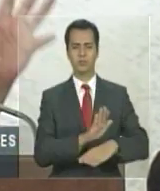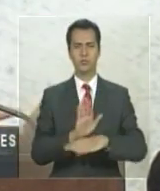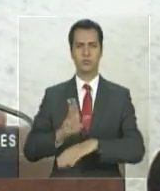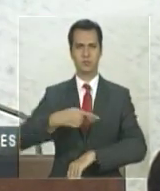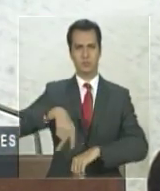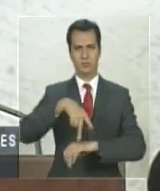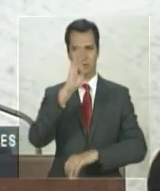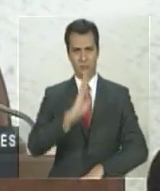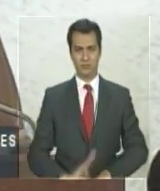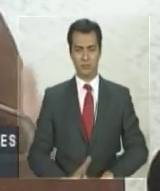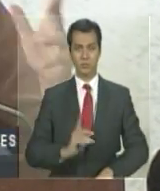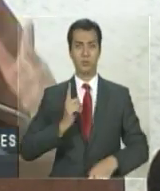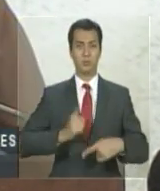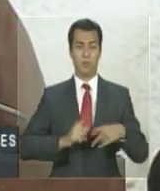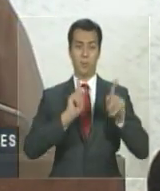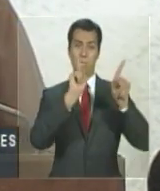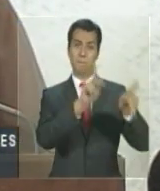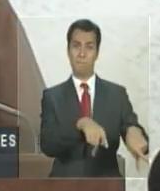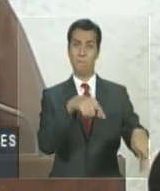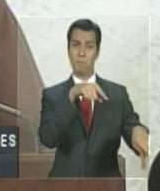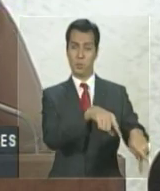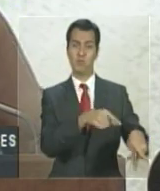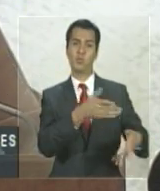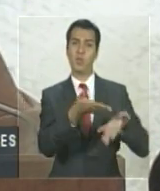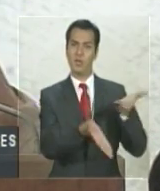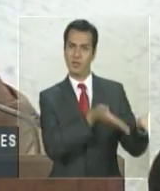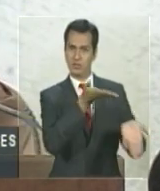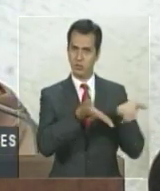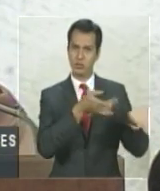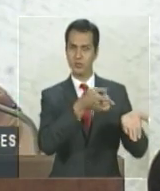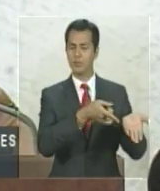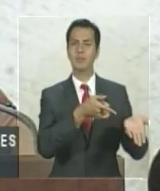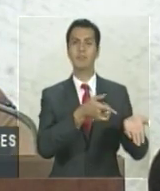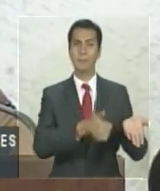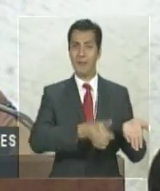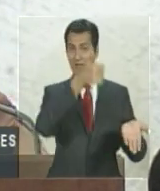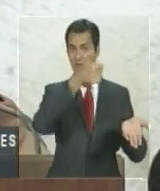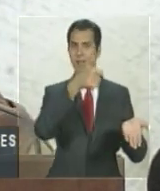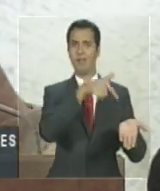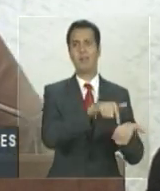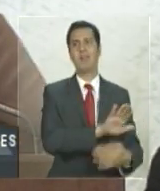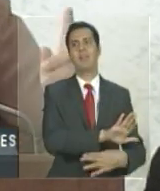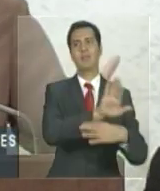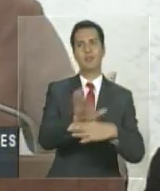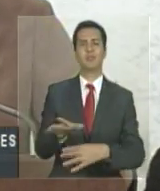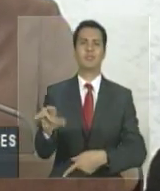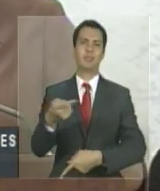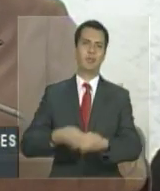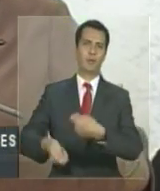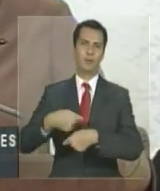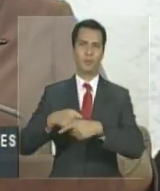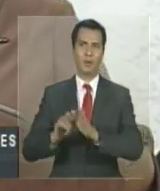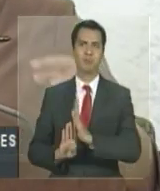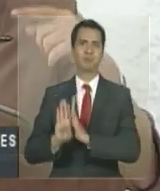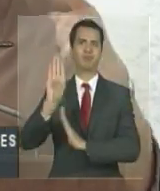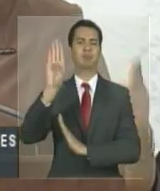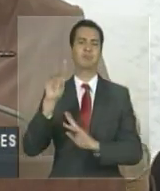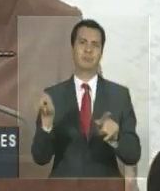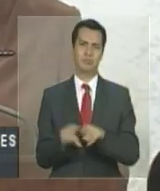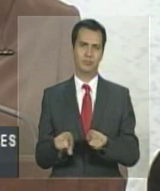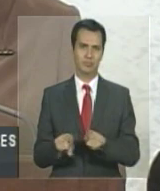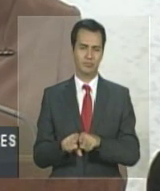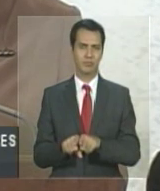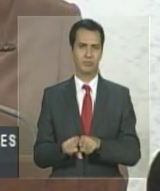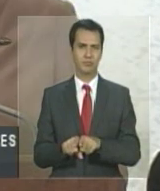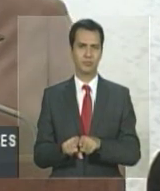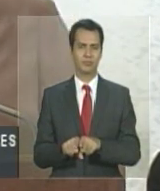o atendimento à população melhora também o crescimento econômico ao gerar oportunidades,